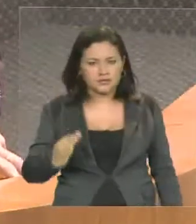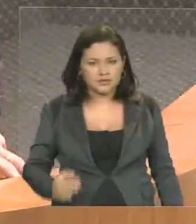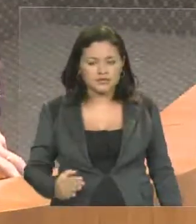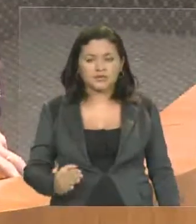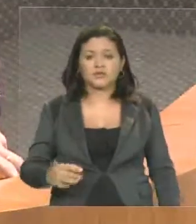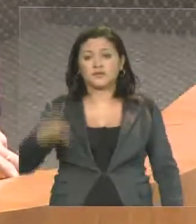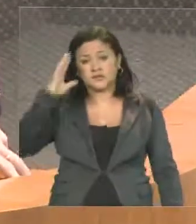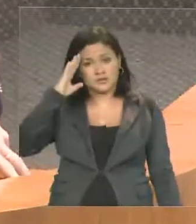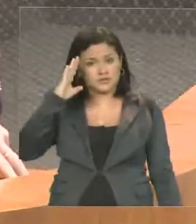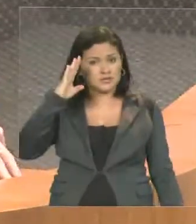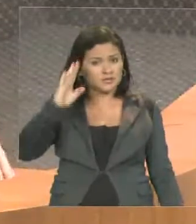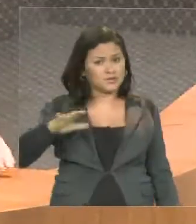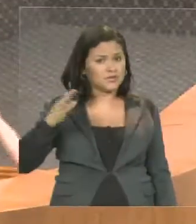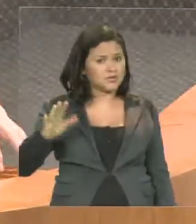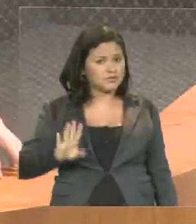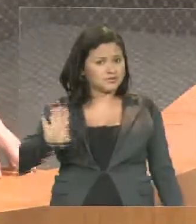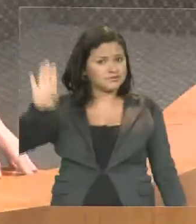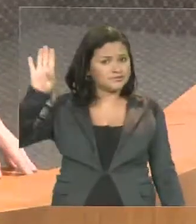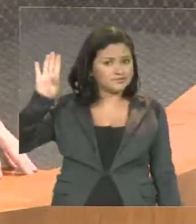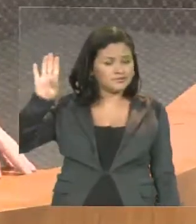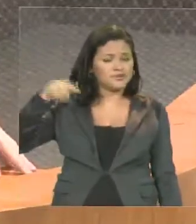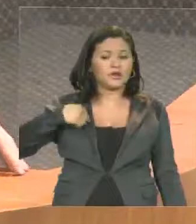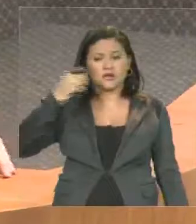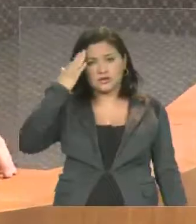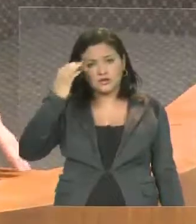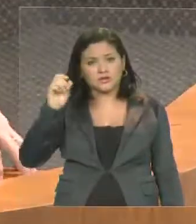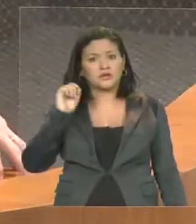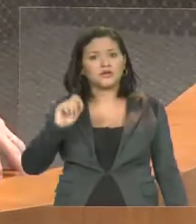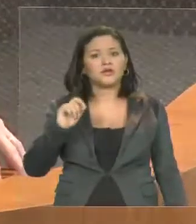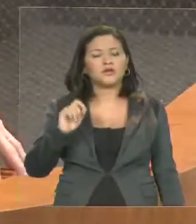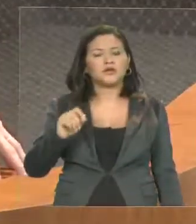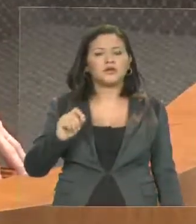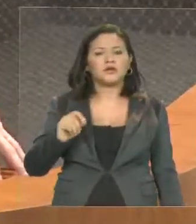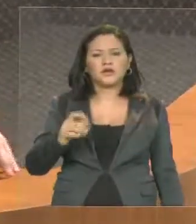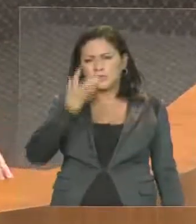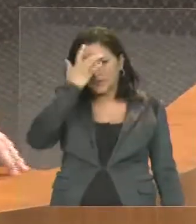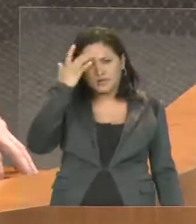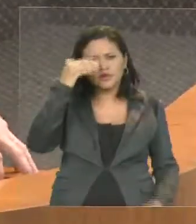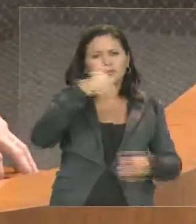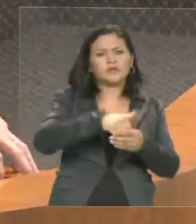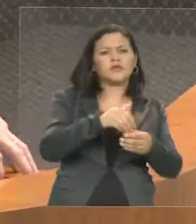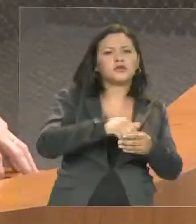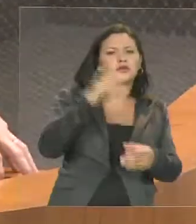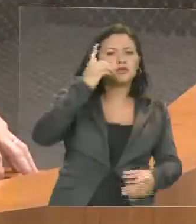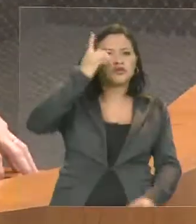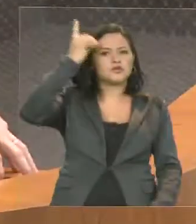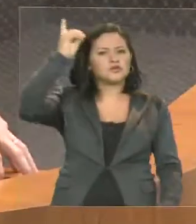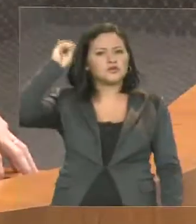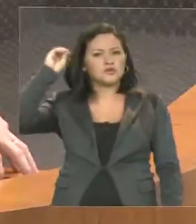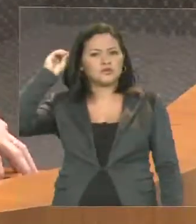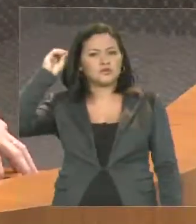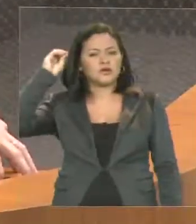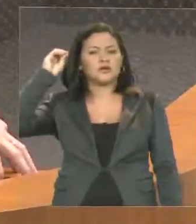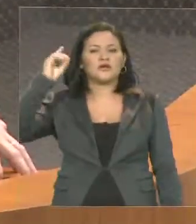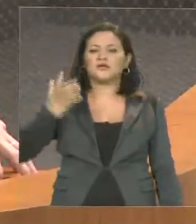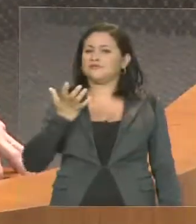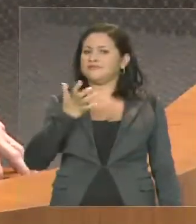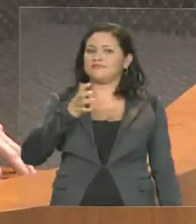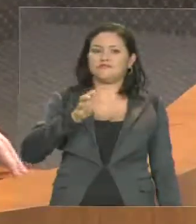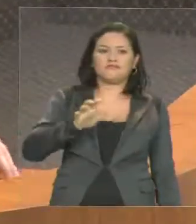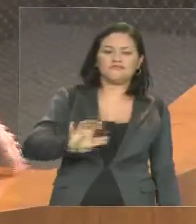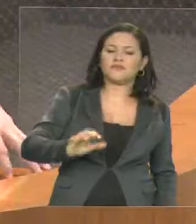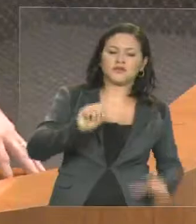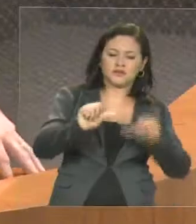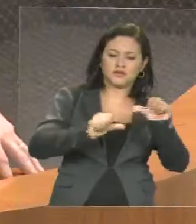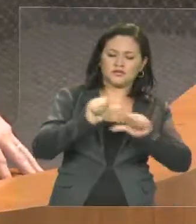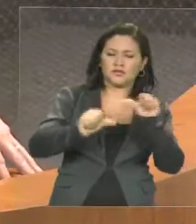eleitoral. Tenho certeza absoluta que o eleitor da Dilma não votou na Dilma para ela fazer essa reforma trabalhista e